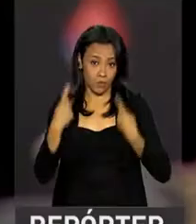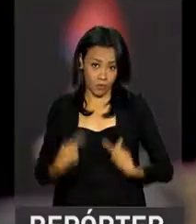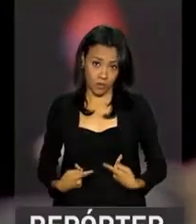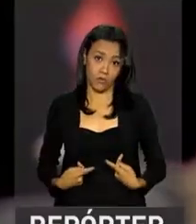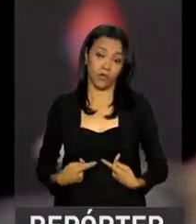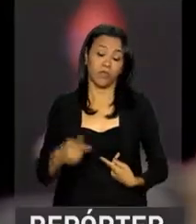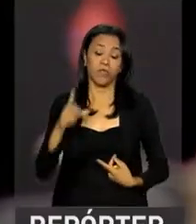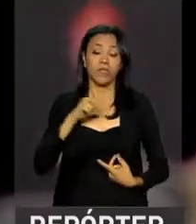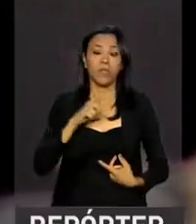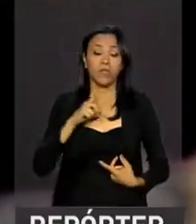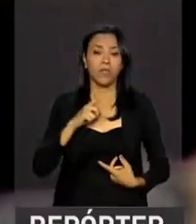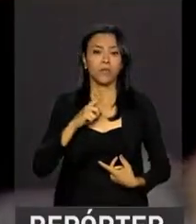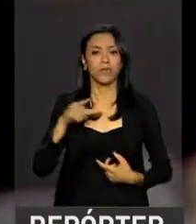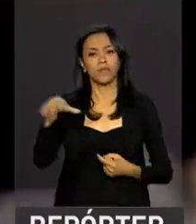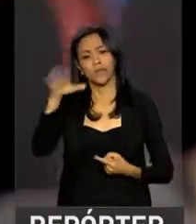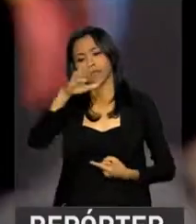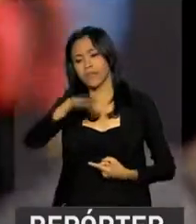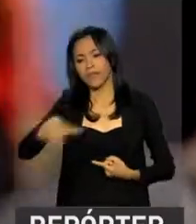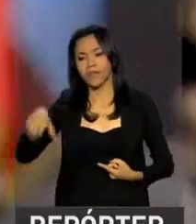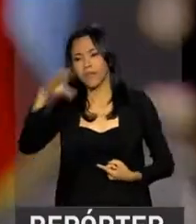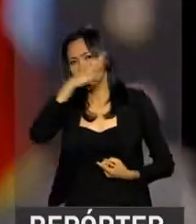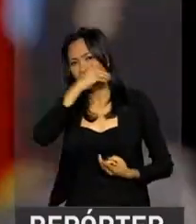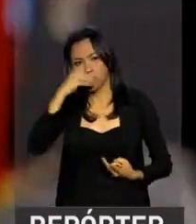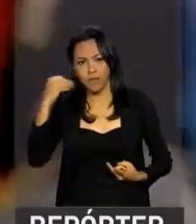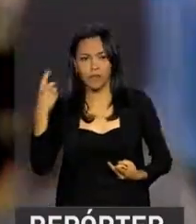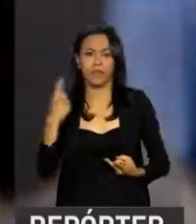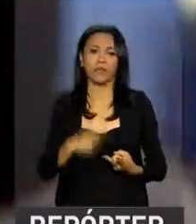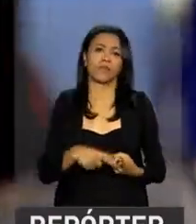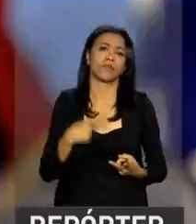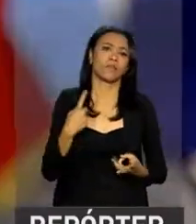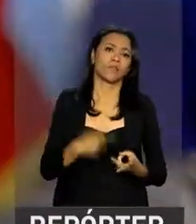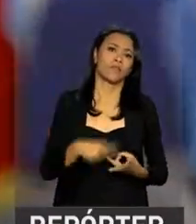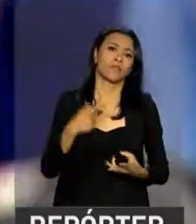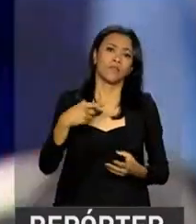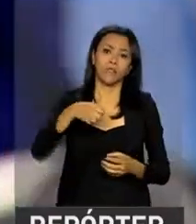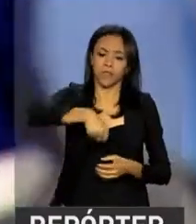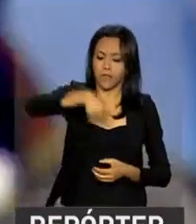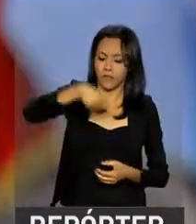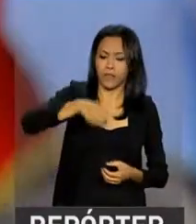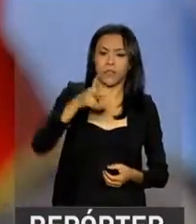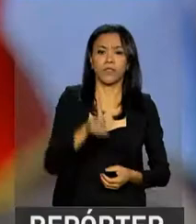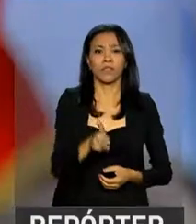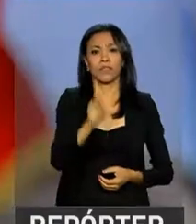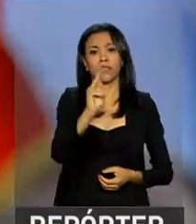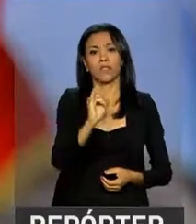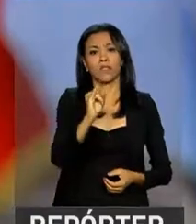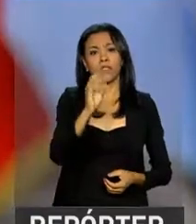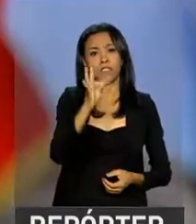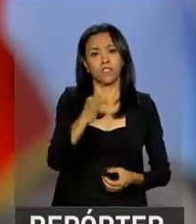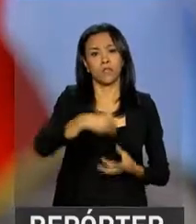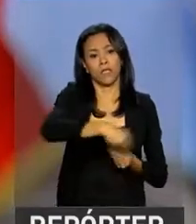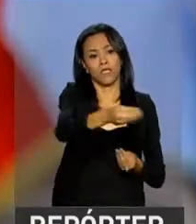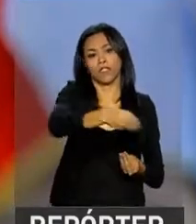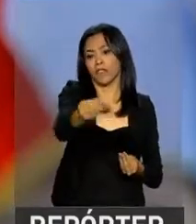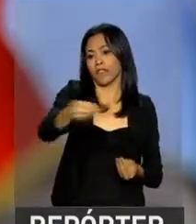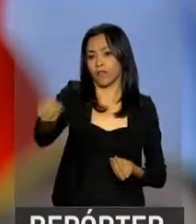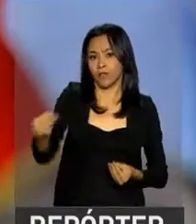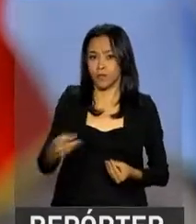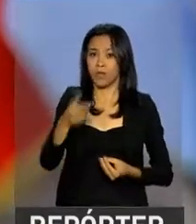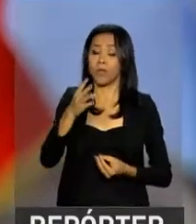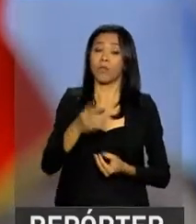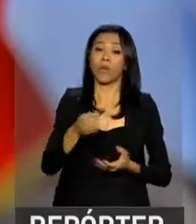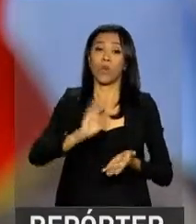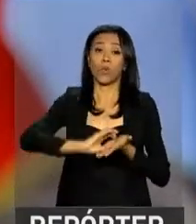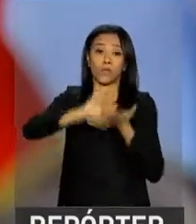na área de criança e adolescente nós temos os kits distribuição de kits para os conselhos tutelares distribuição de kit